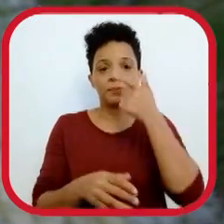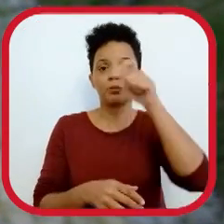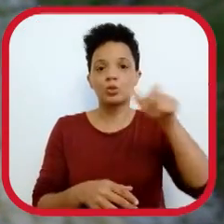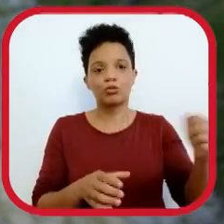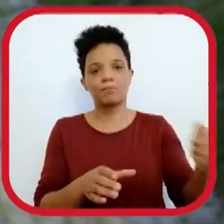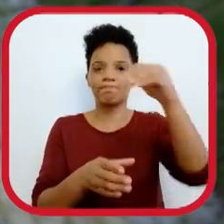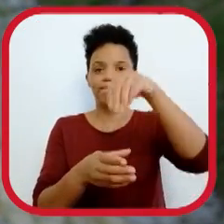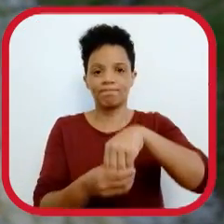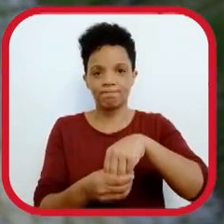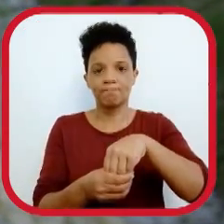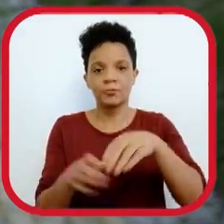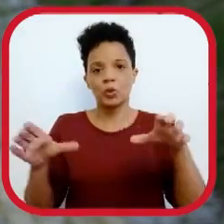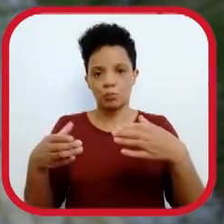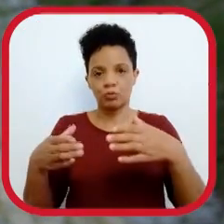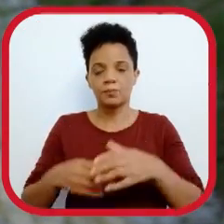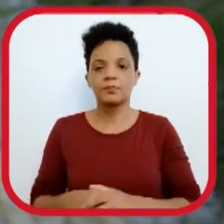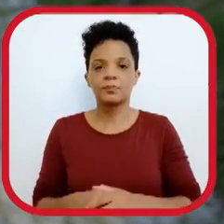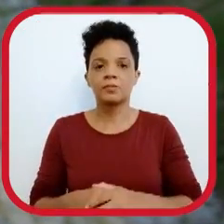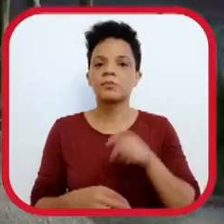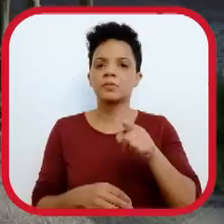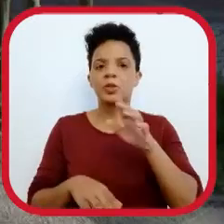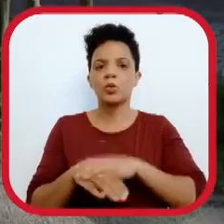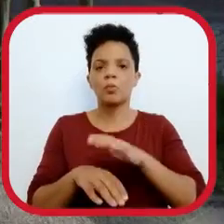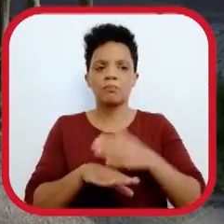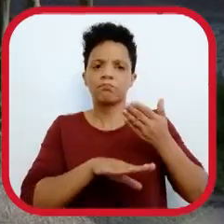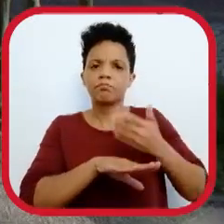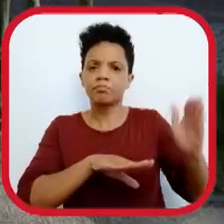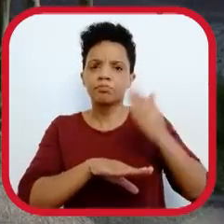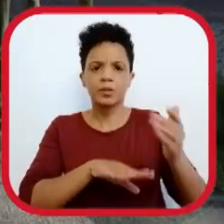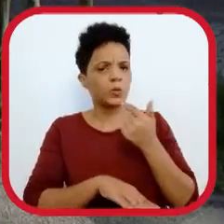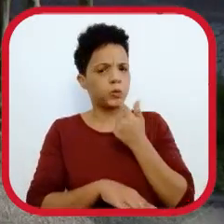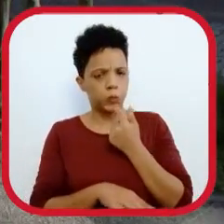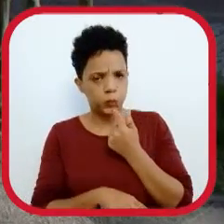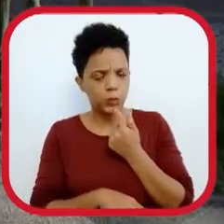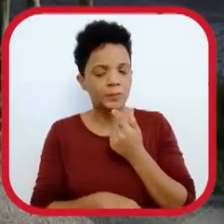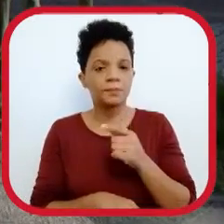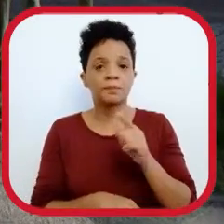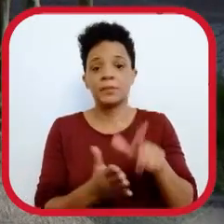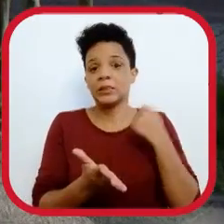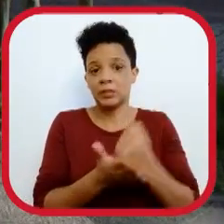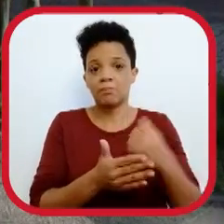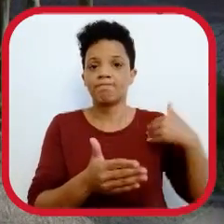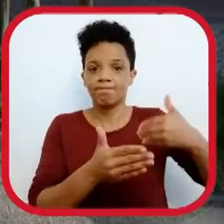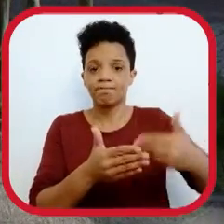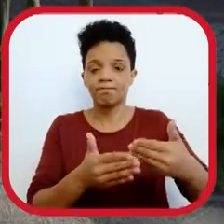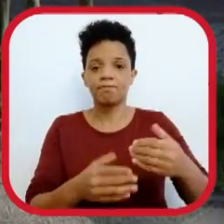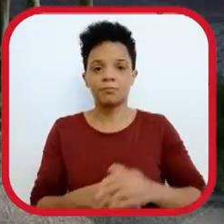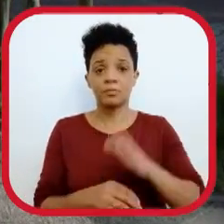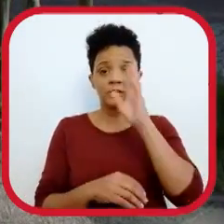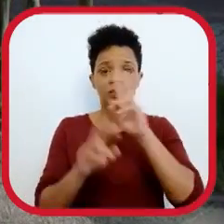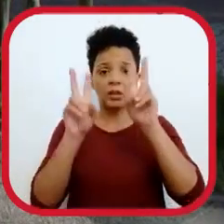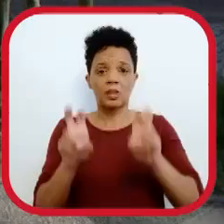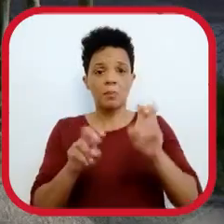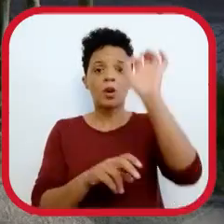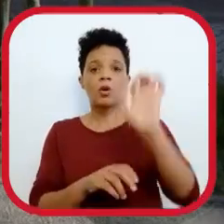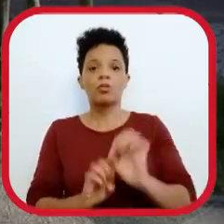mecanismo onde tenhamos essas pessoas nesses mesmos meios. Têm sido tão segregados e sempre que se